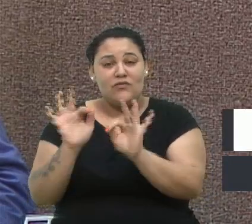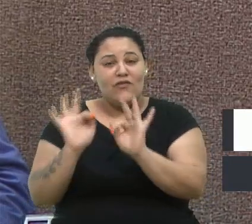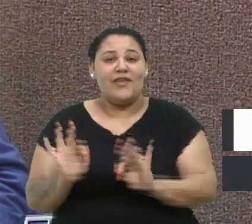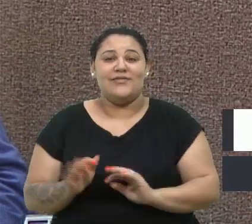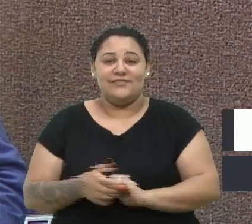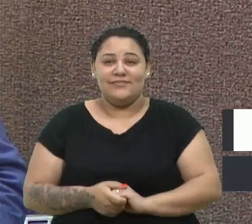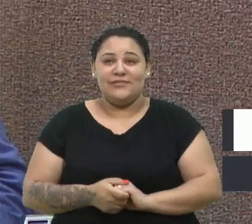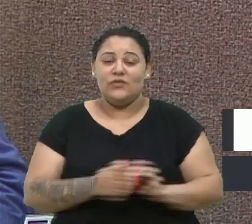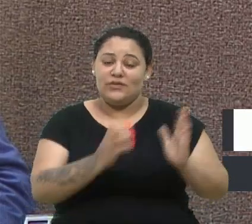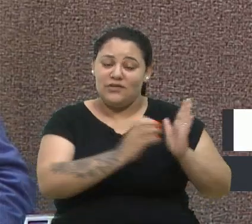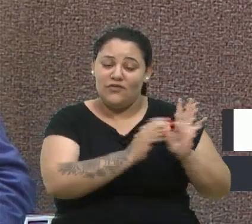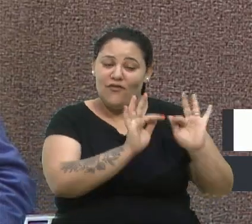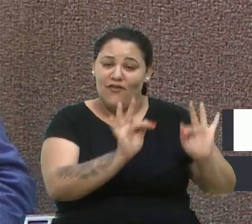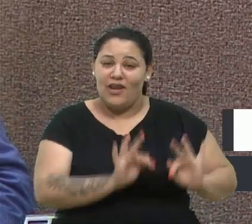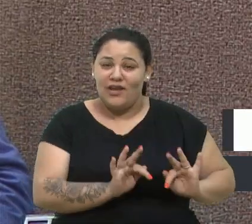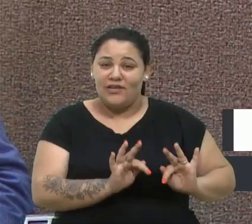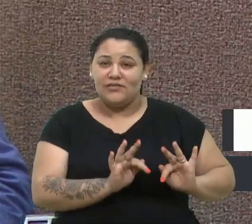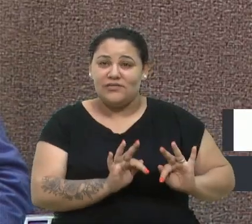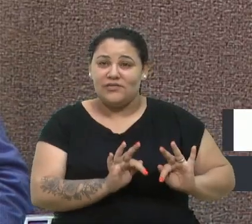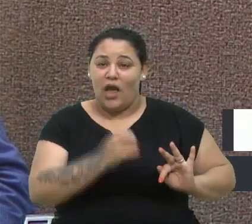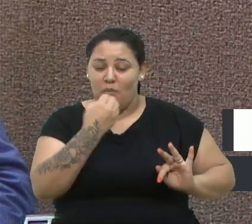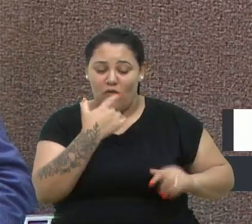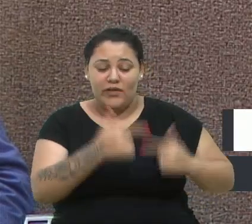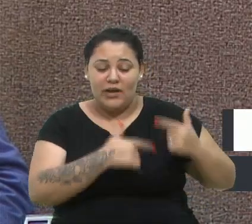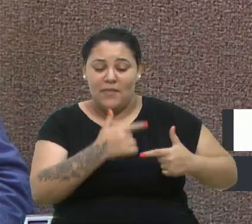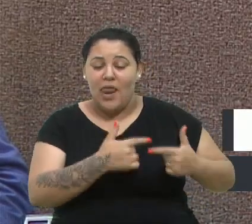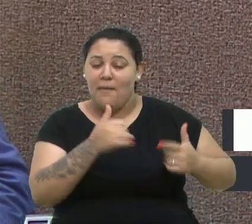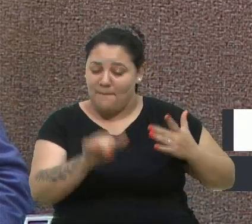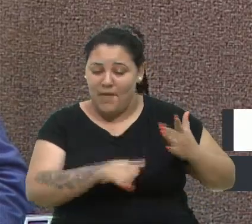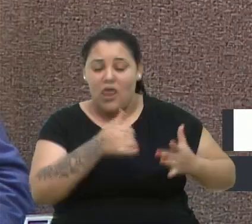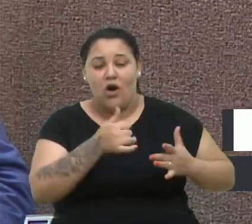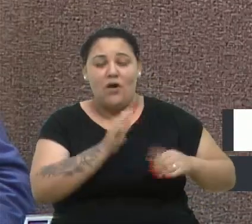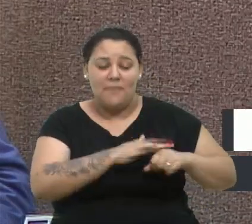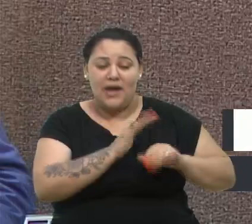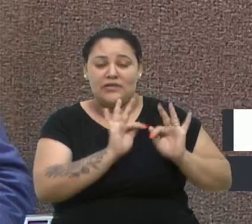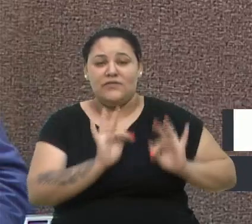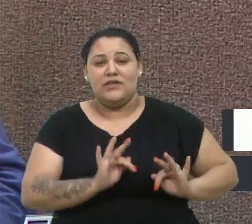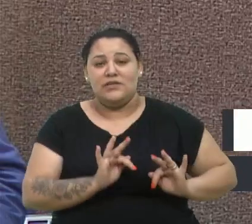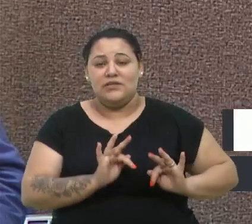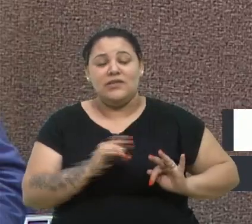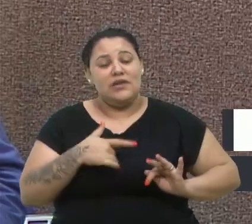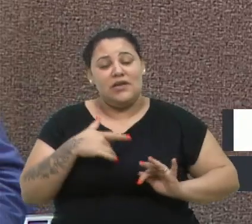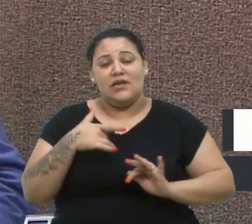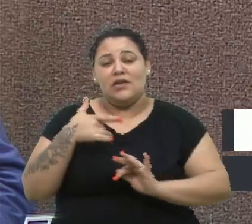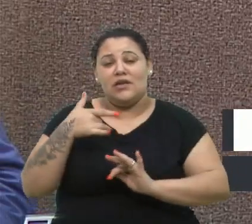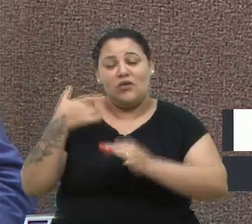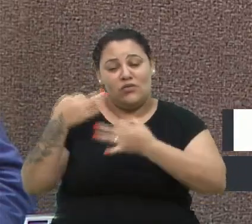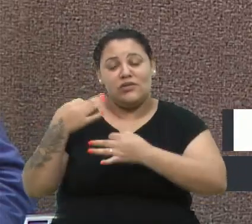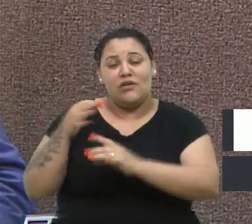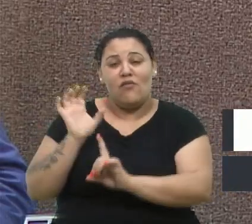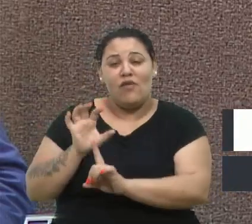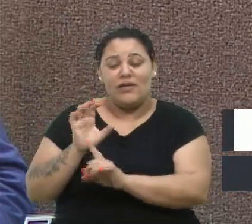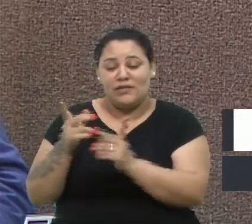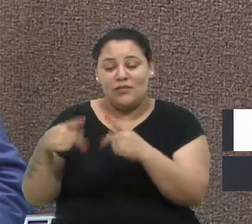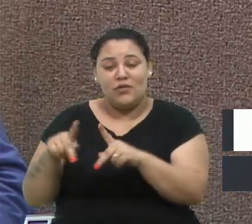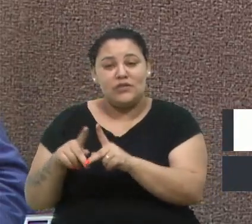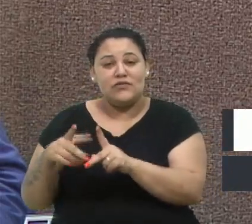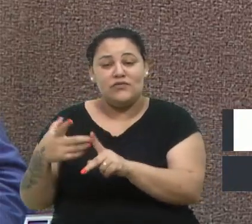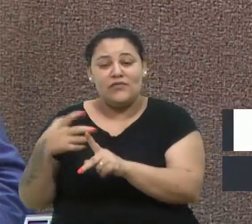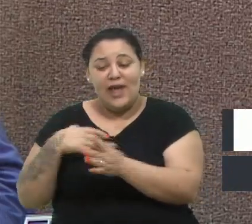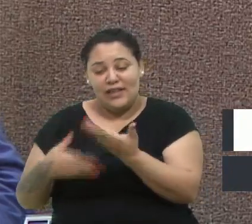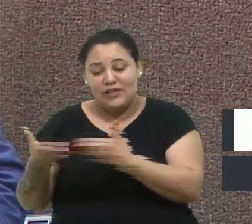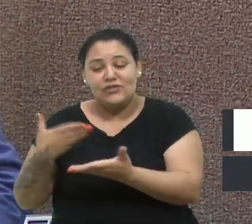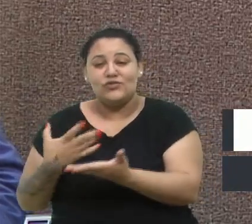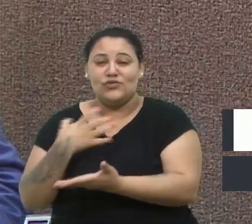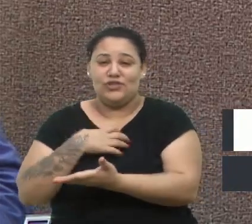servidor feliz é um servidor que vai trabalhar mais feliz ainda e provavelmente, né, vai atender de forma melhor e